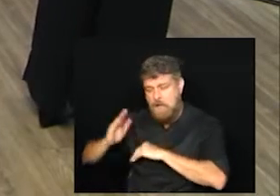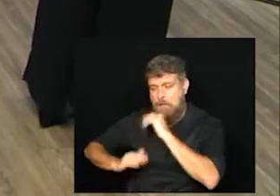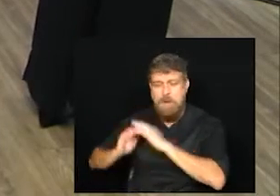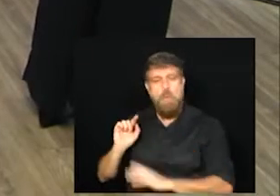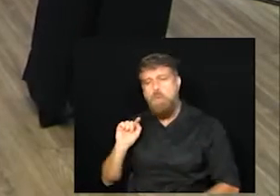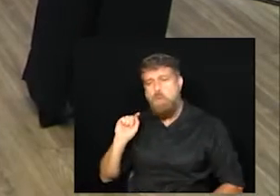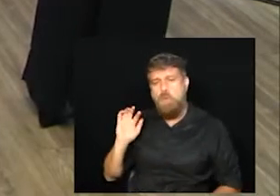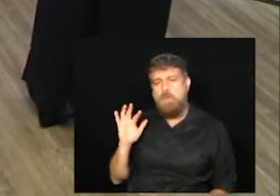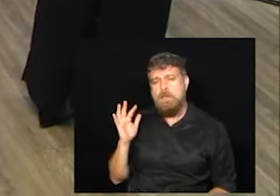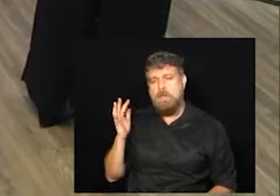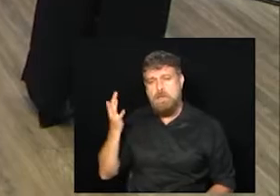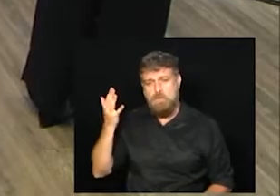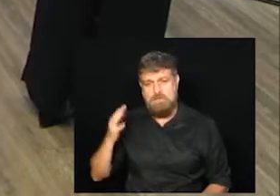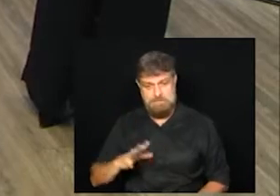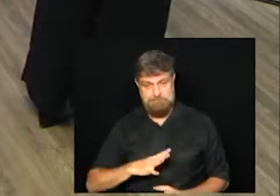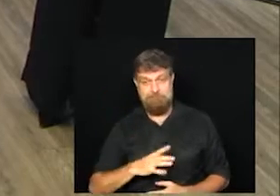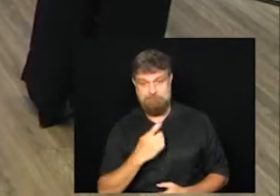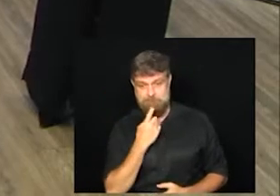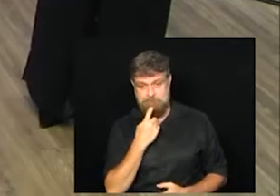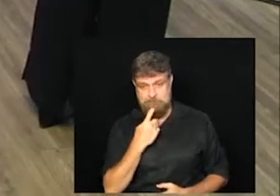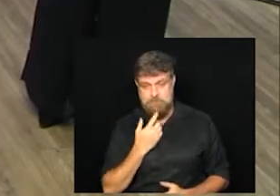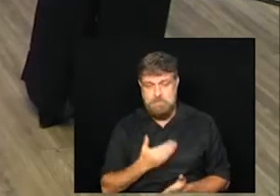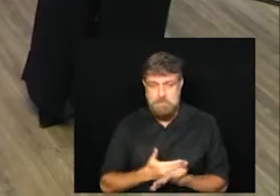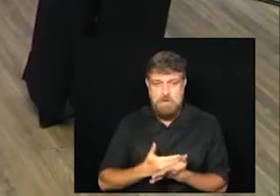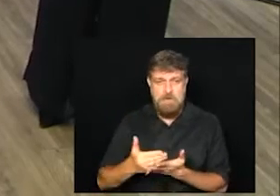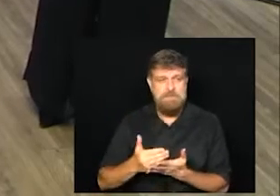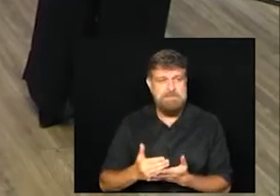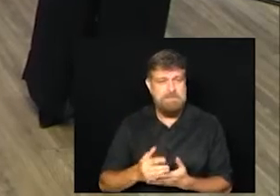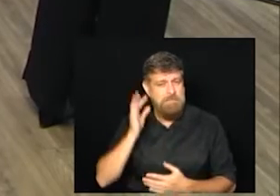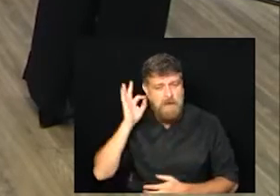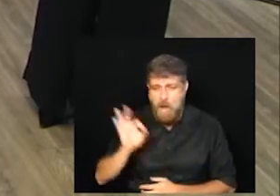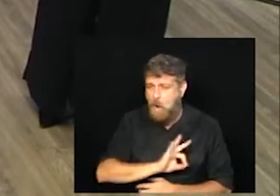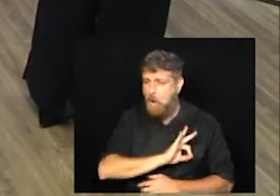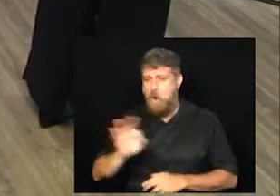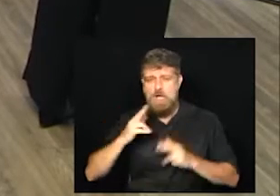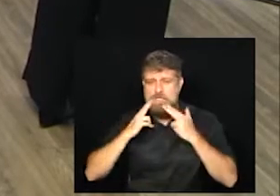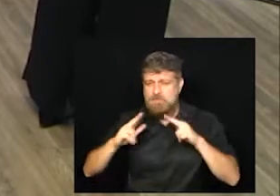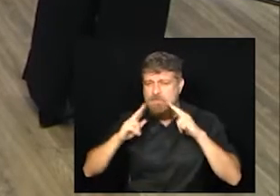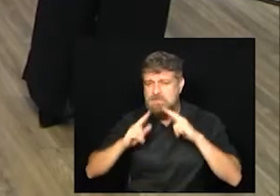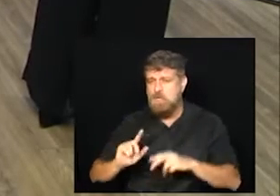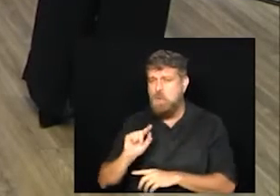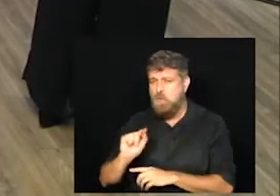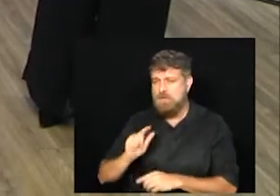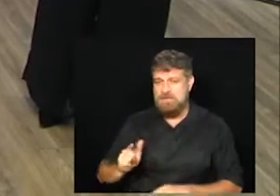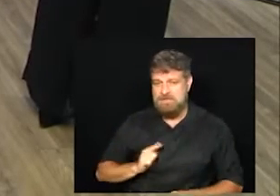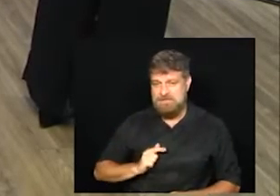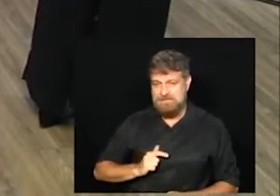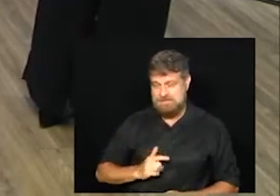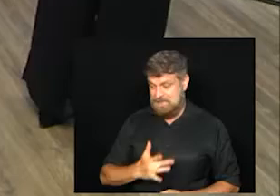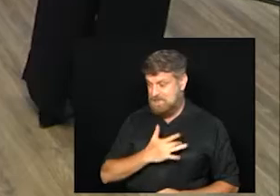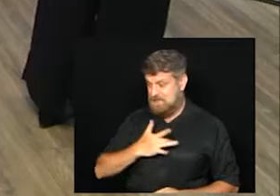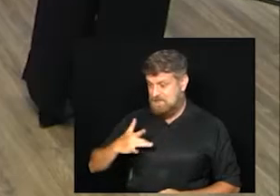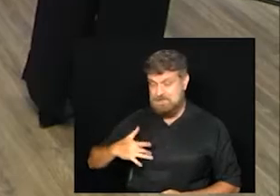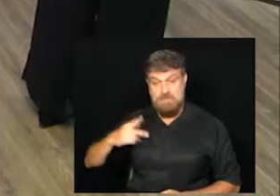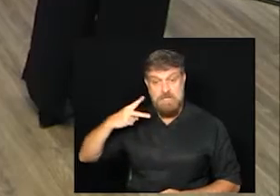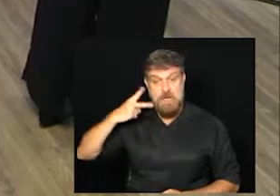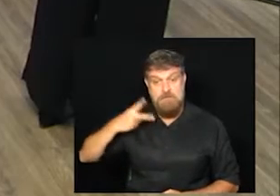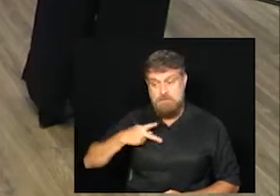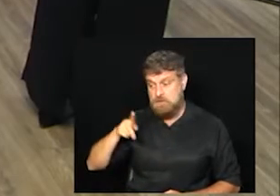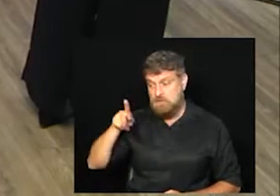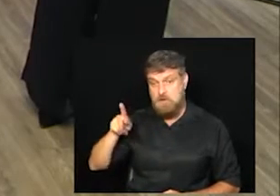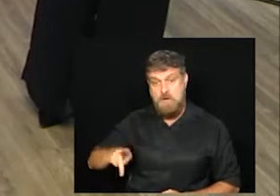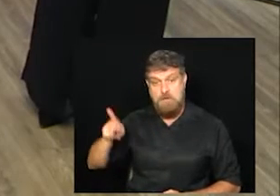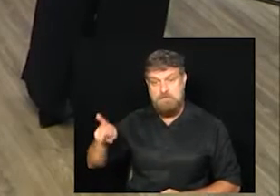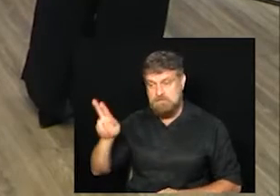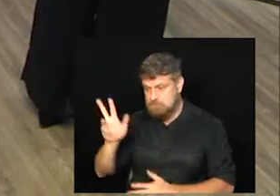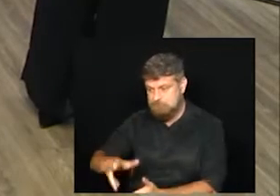acontece aqui na Câmara de Campinas. E a gente começa com uma ótima notícia, a Mirna Abreu, com a alta do professor, o vereador